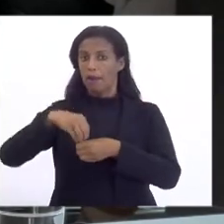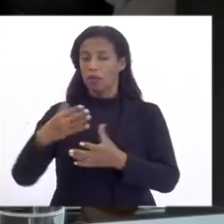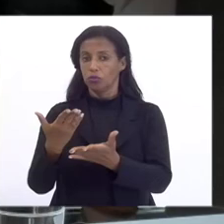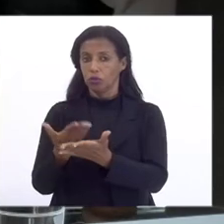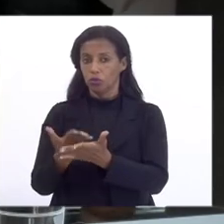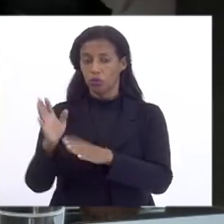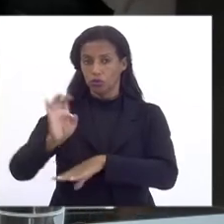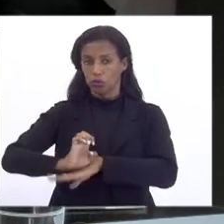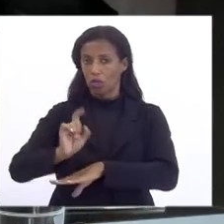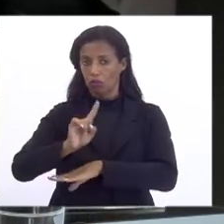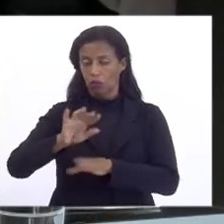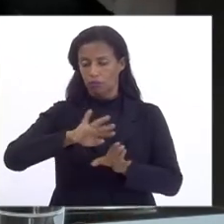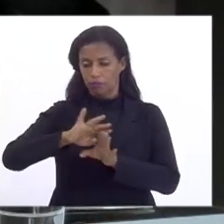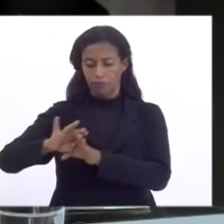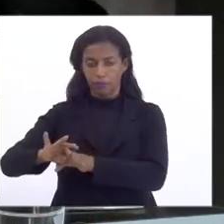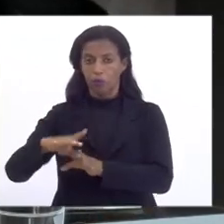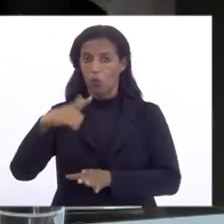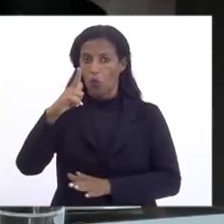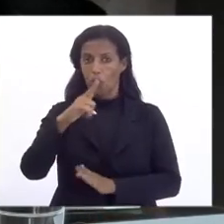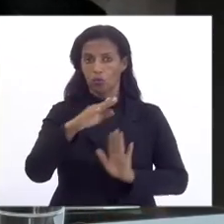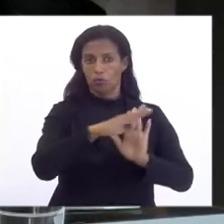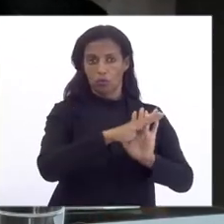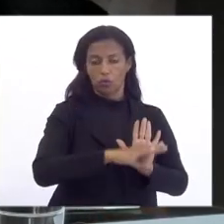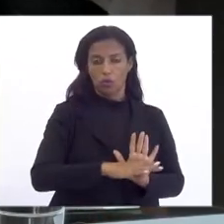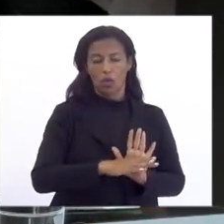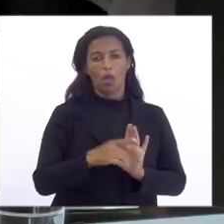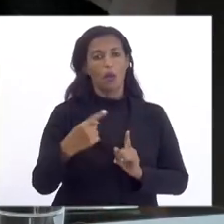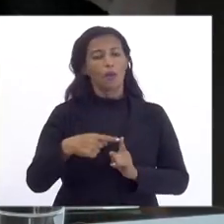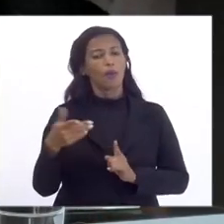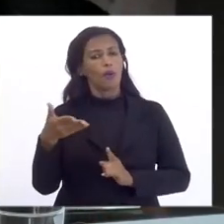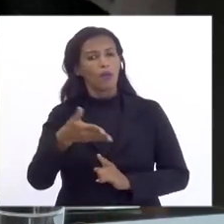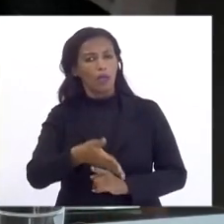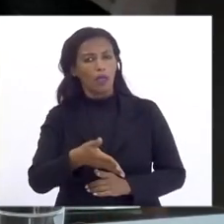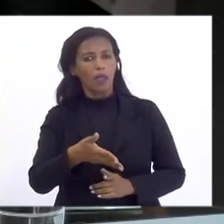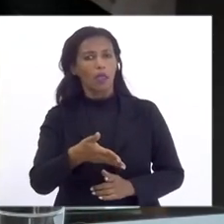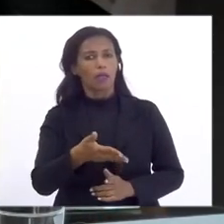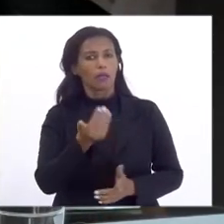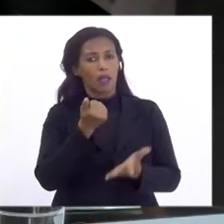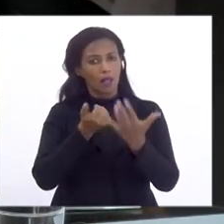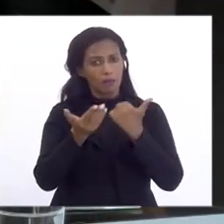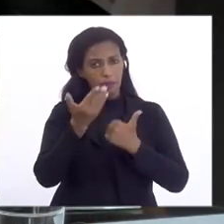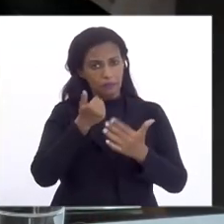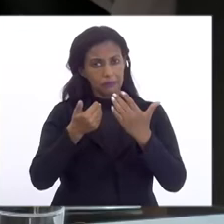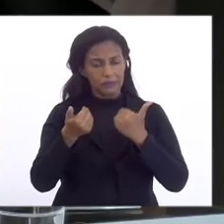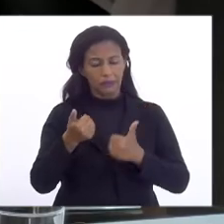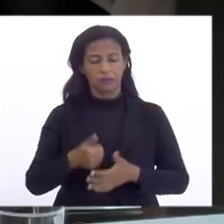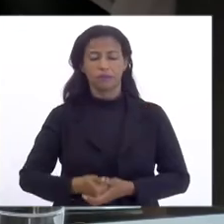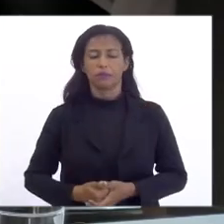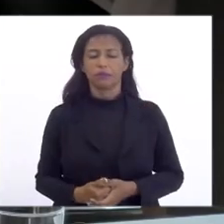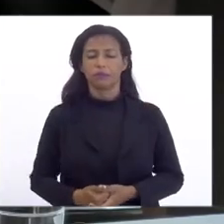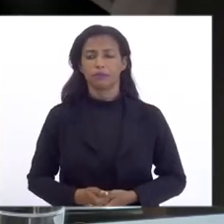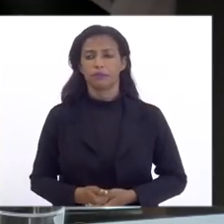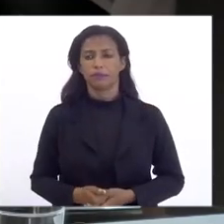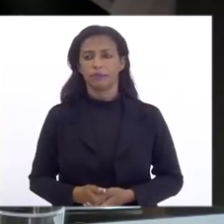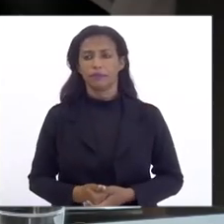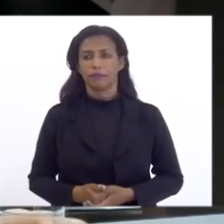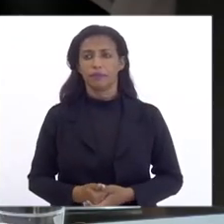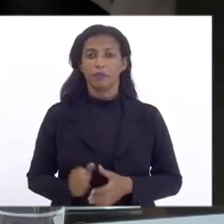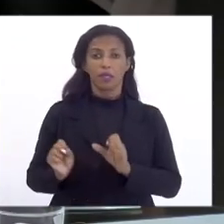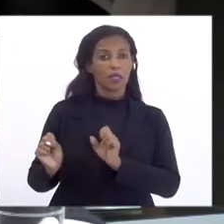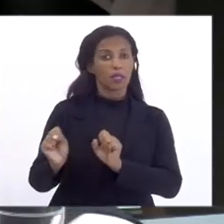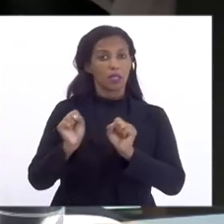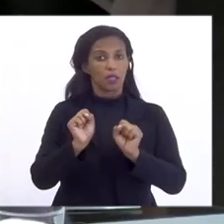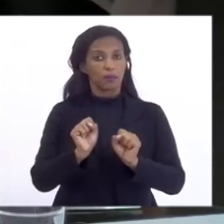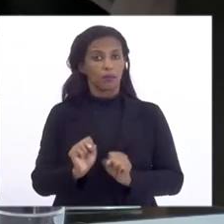públicas. Porque é através da alimentação que pode